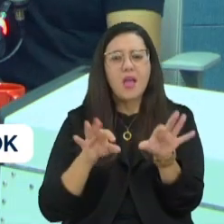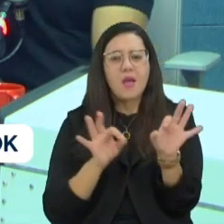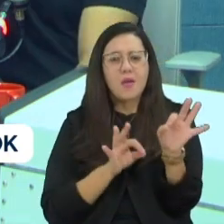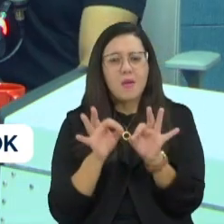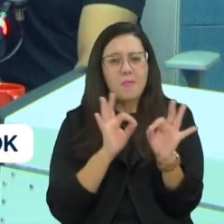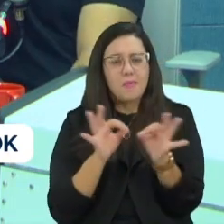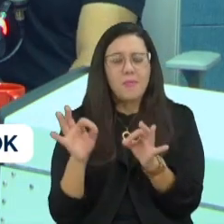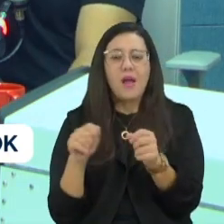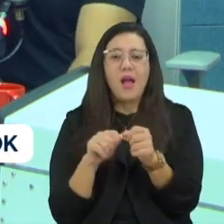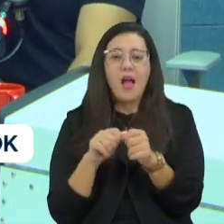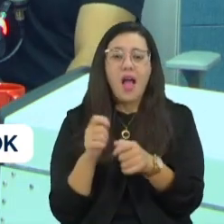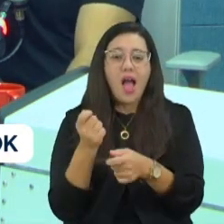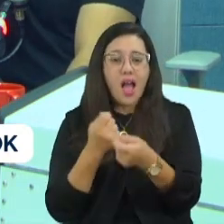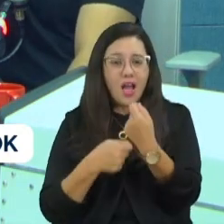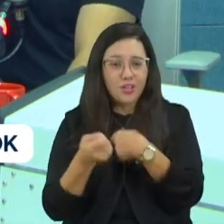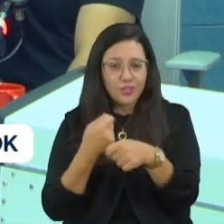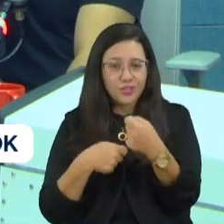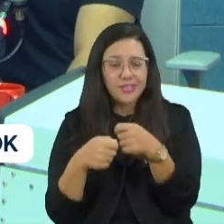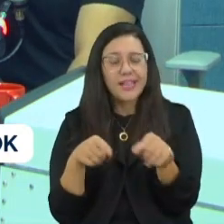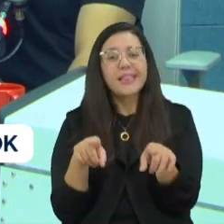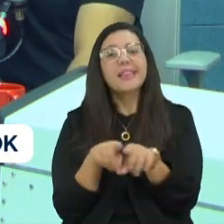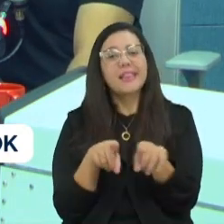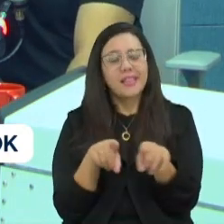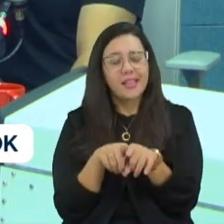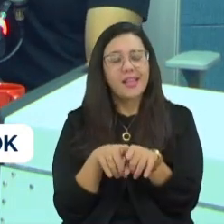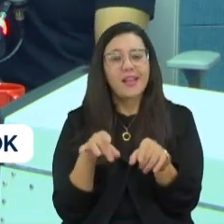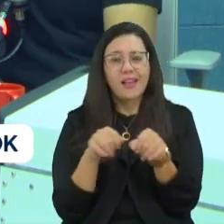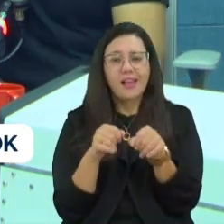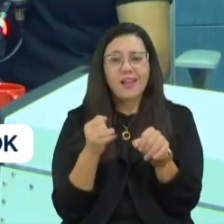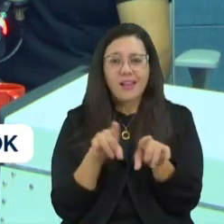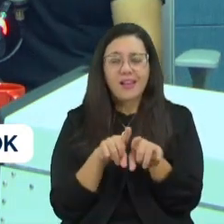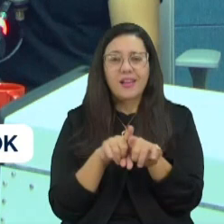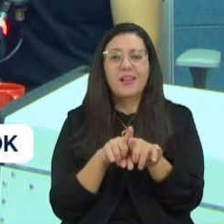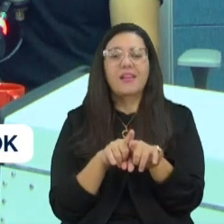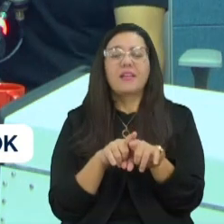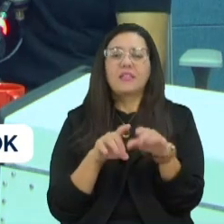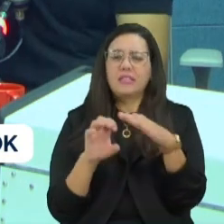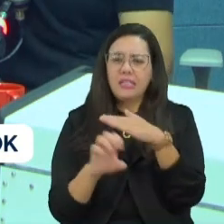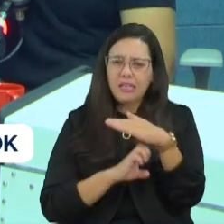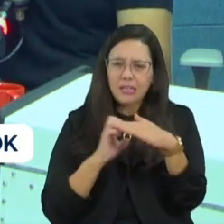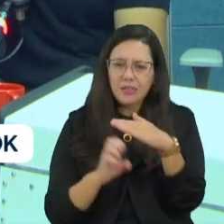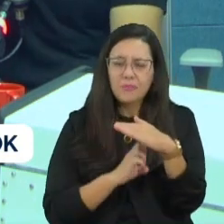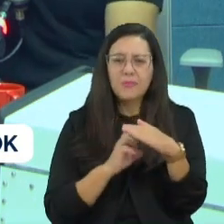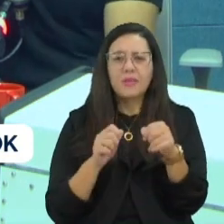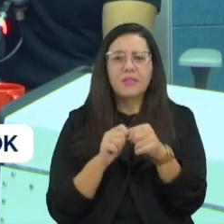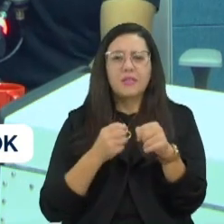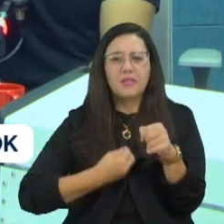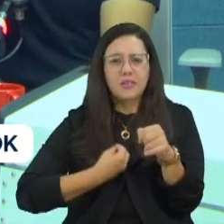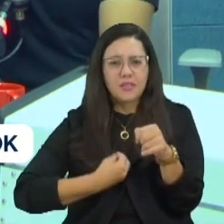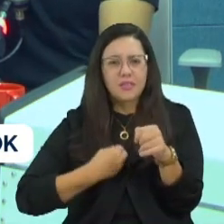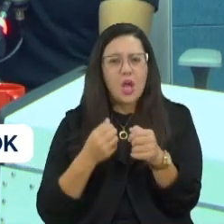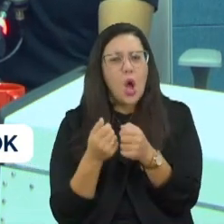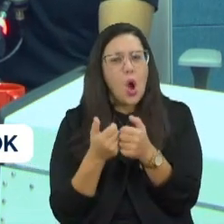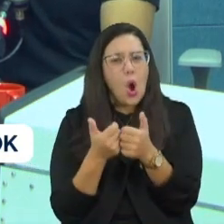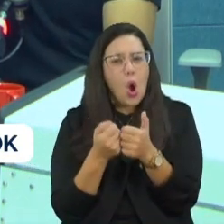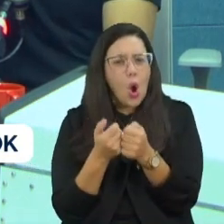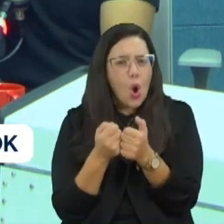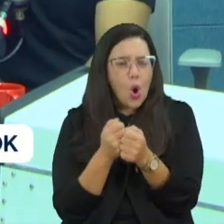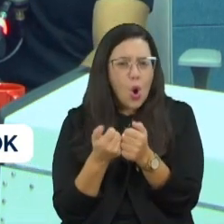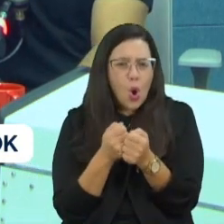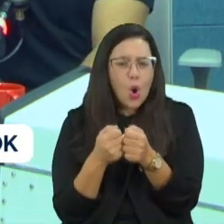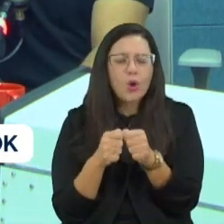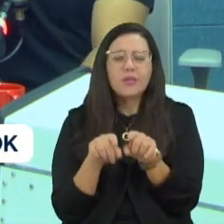mercado. O administrador, também muito amplo, instituição financeira, empresa, gestão, controladoria,